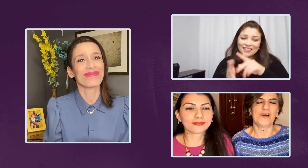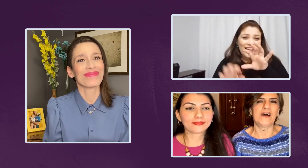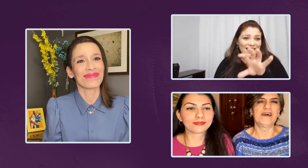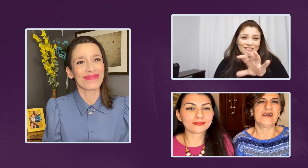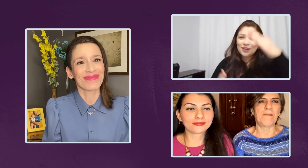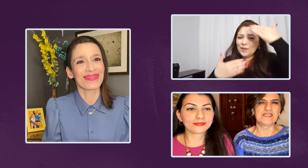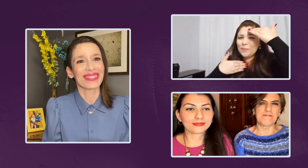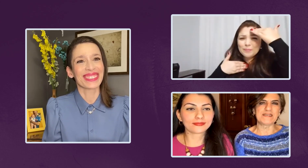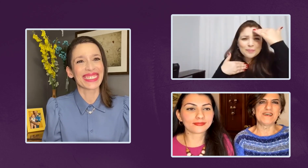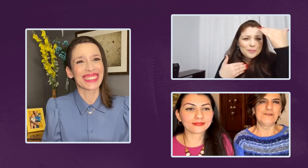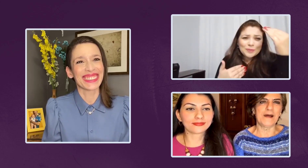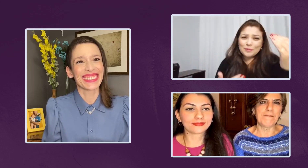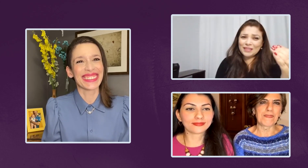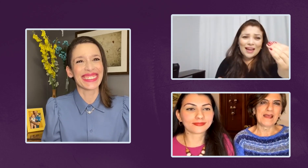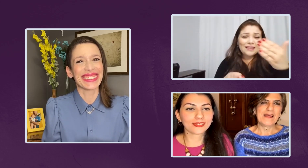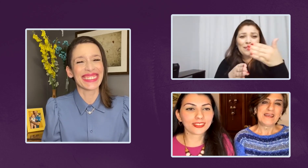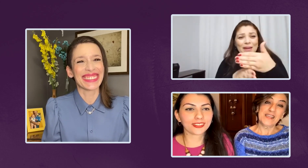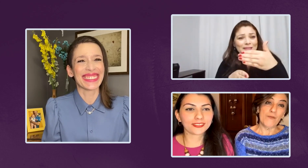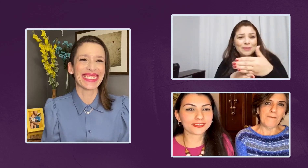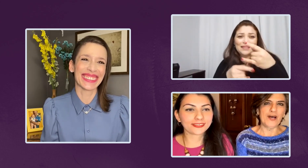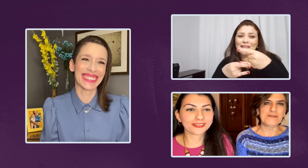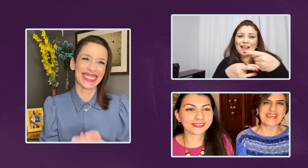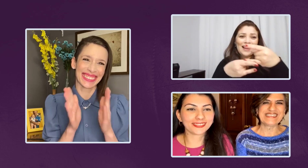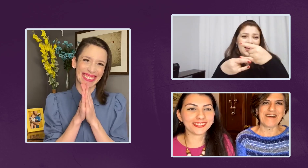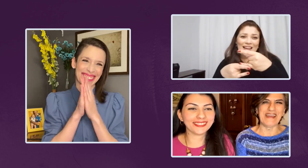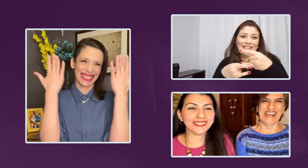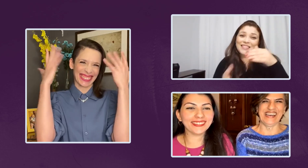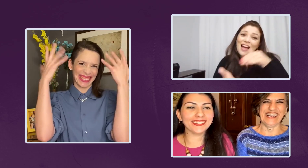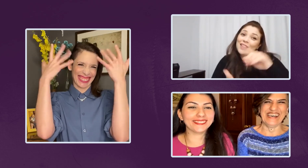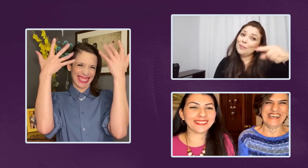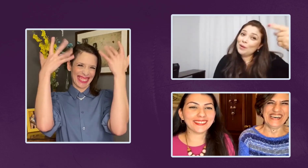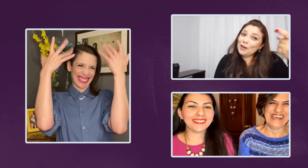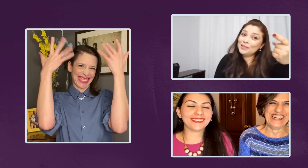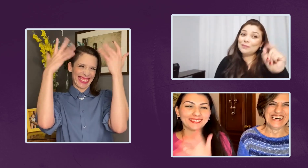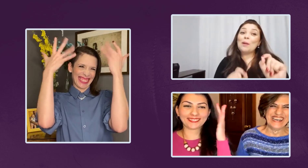muito a participação, tá? E até uma próxima, quem sabe?